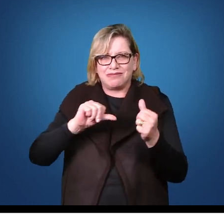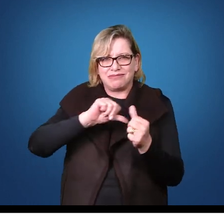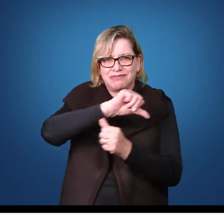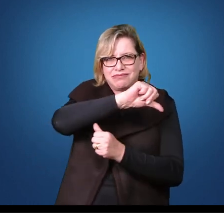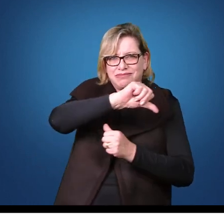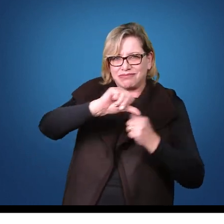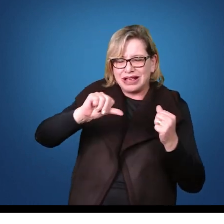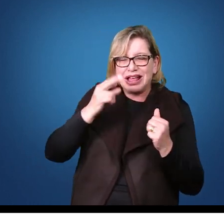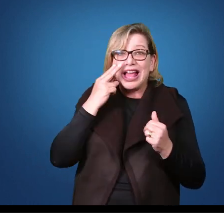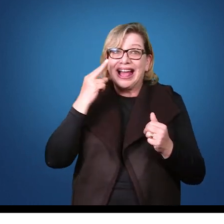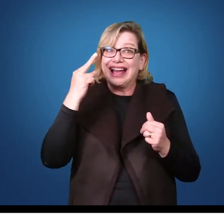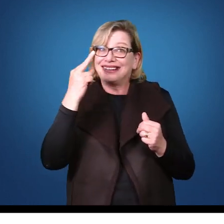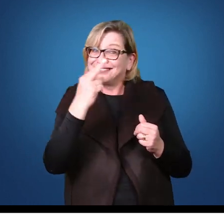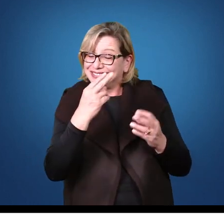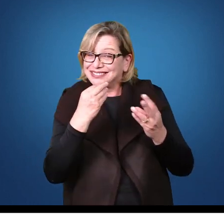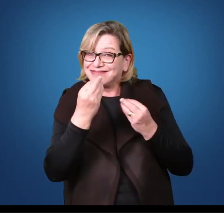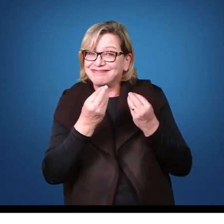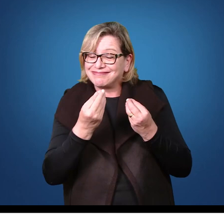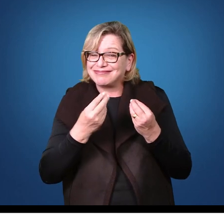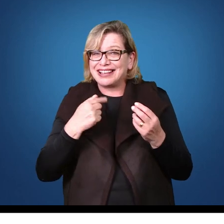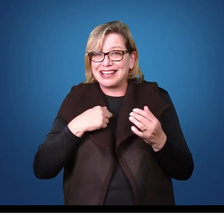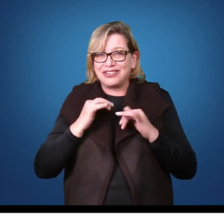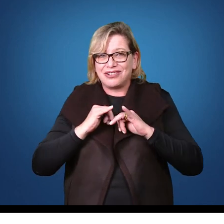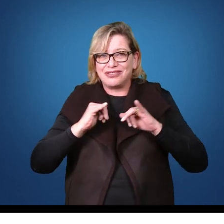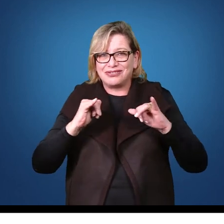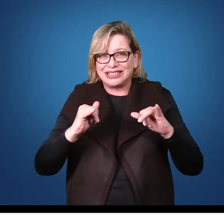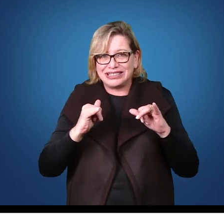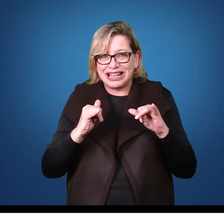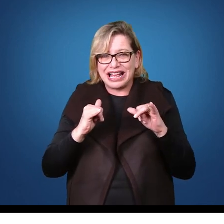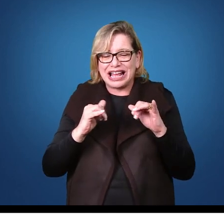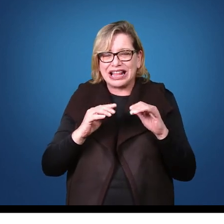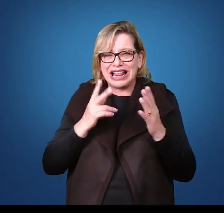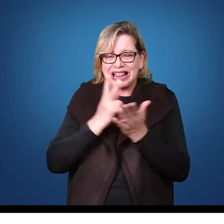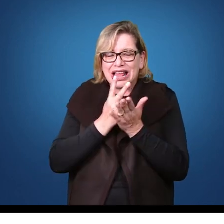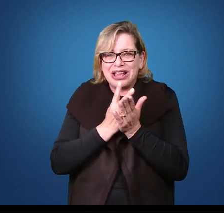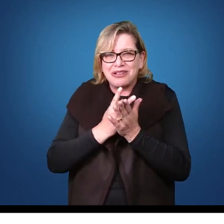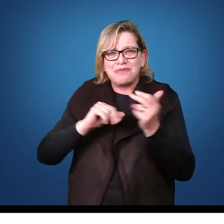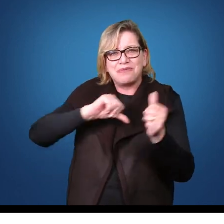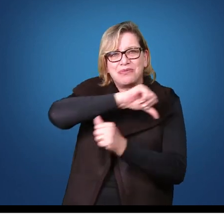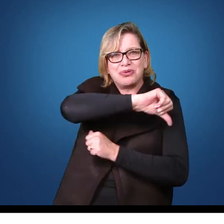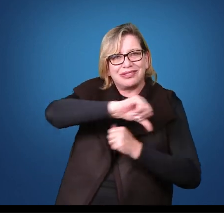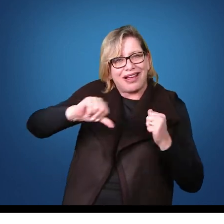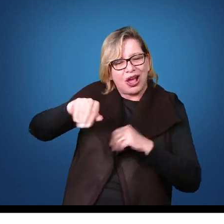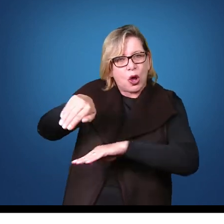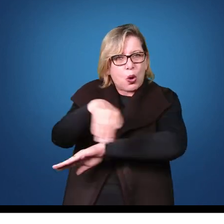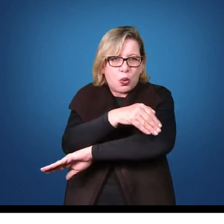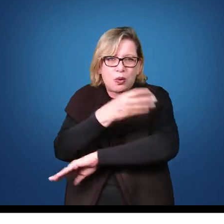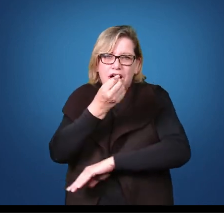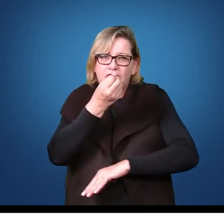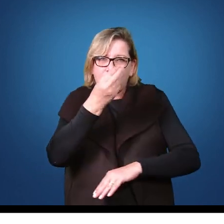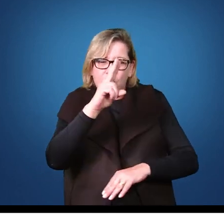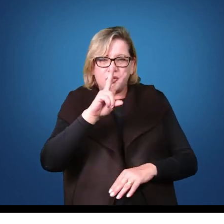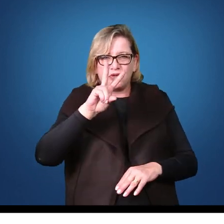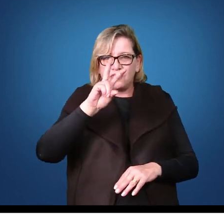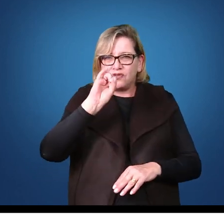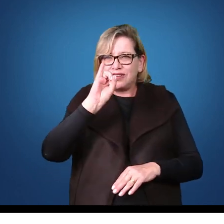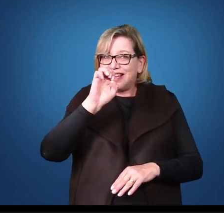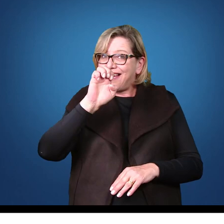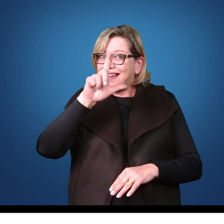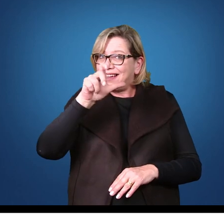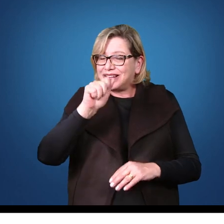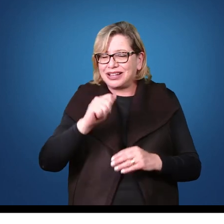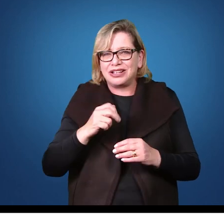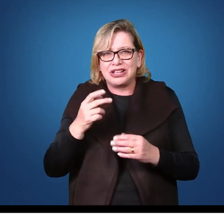E eu vou dizer... Quando que muda a rua, quando que muda a viela? Eu vou ser a líder.